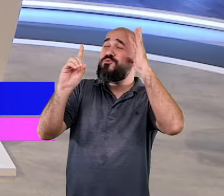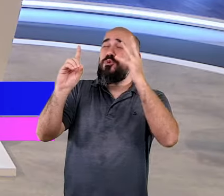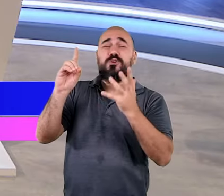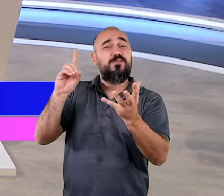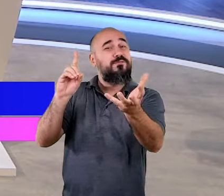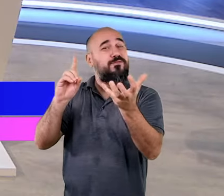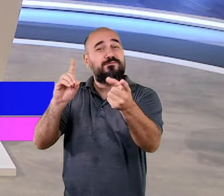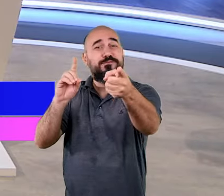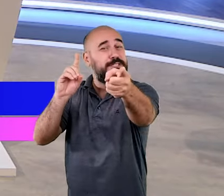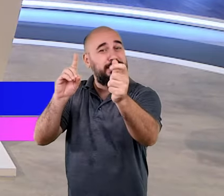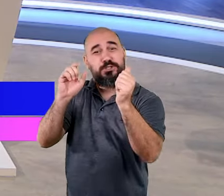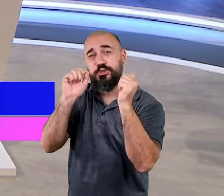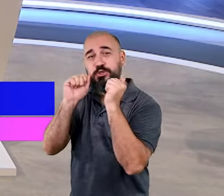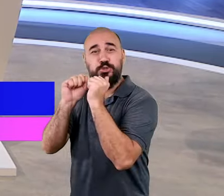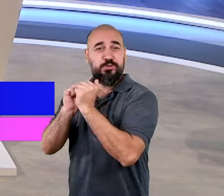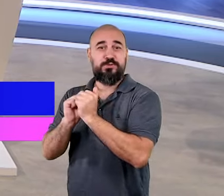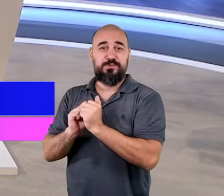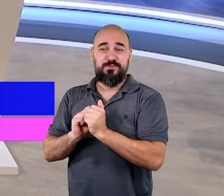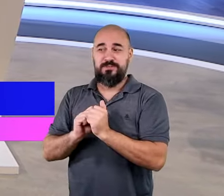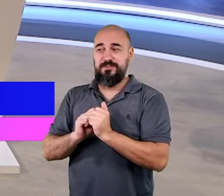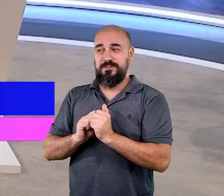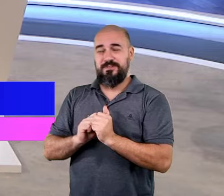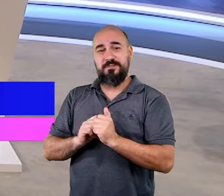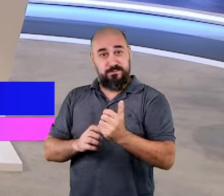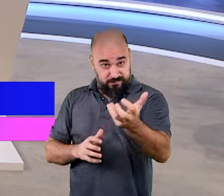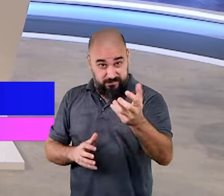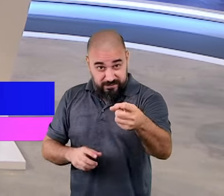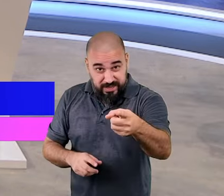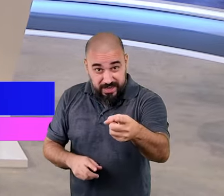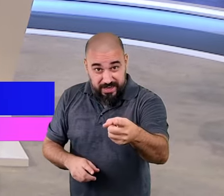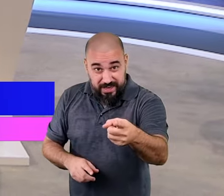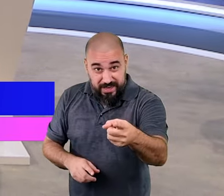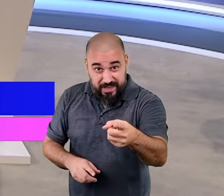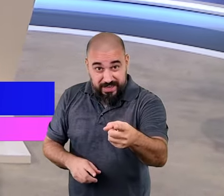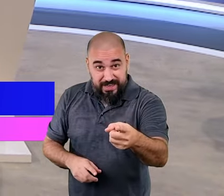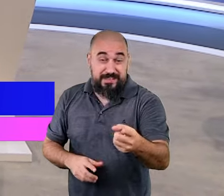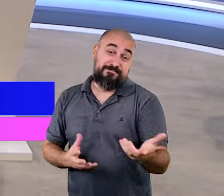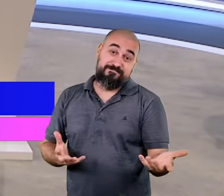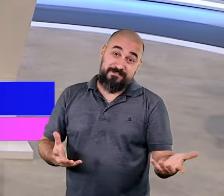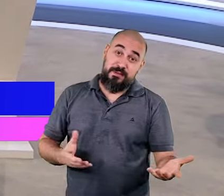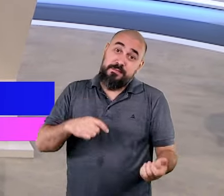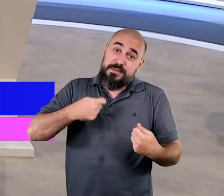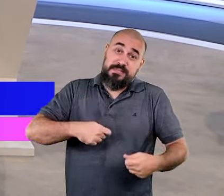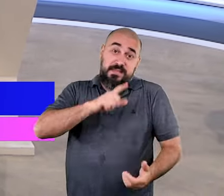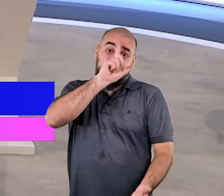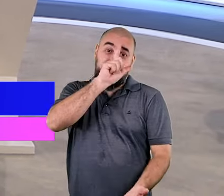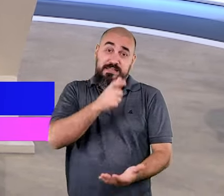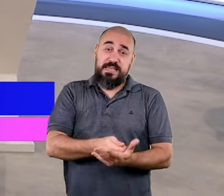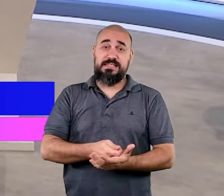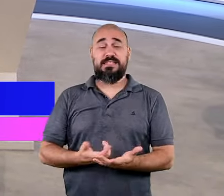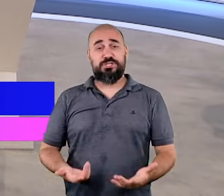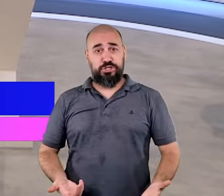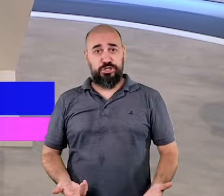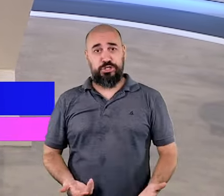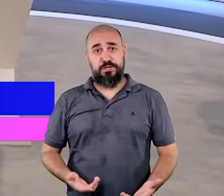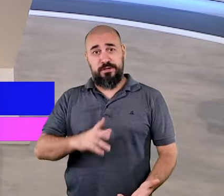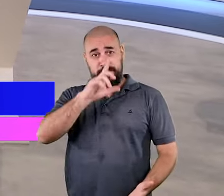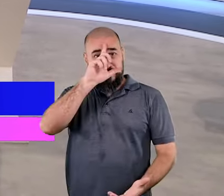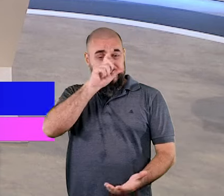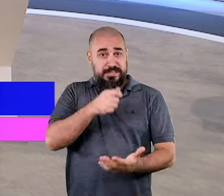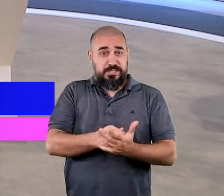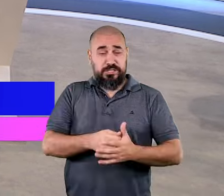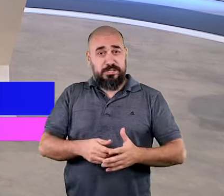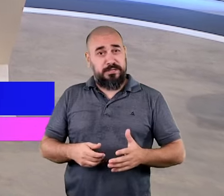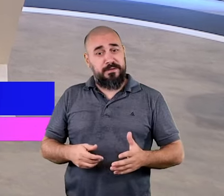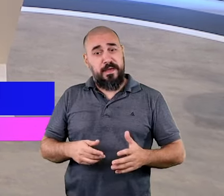Por isso eu chamo agora a sua atenção para que você se entregue, para que você se decida, para que você